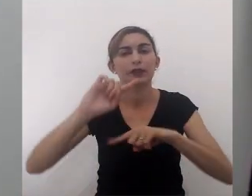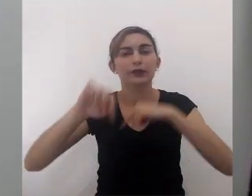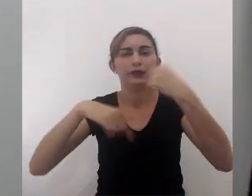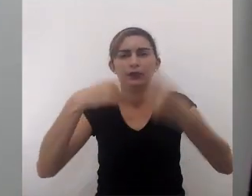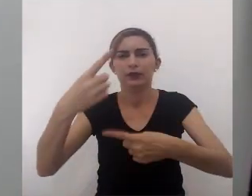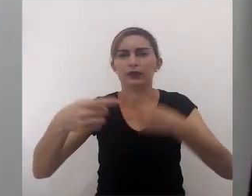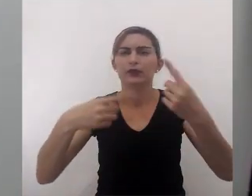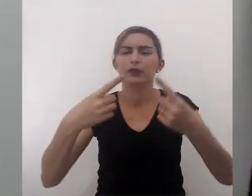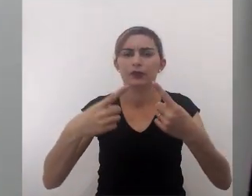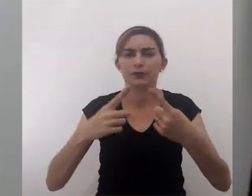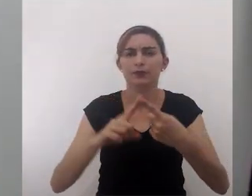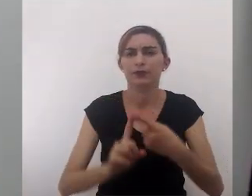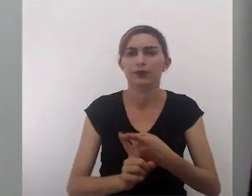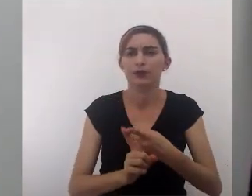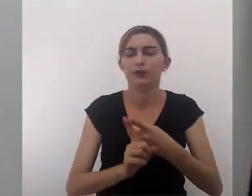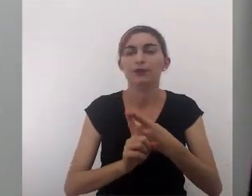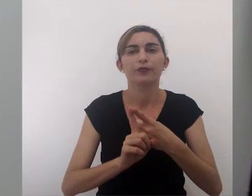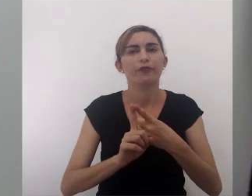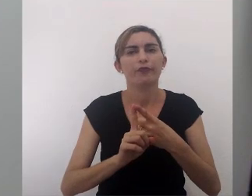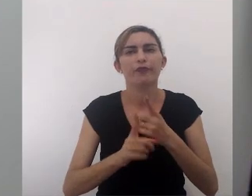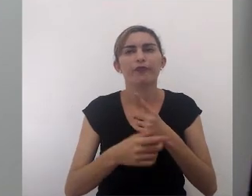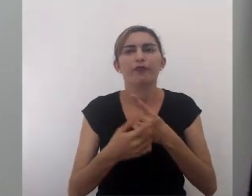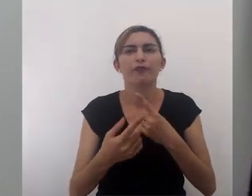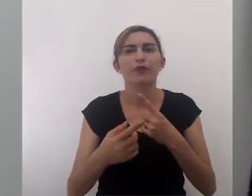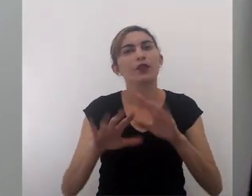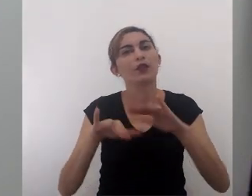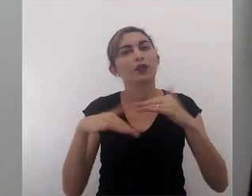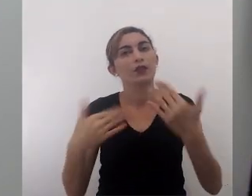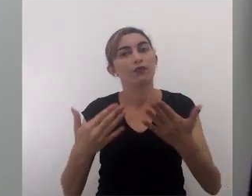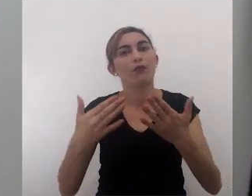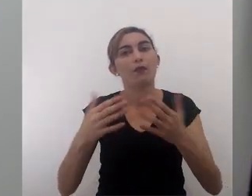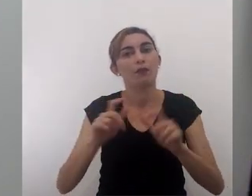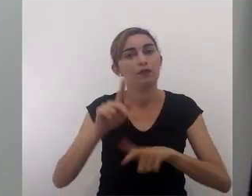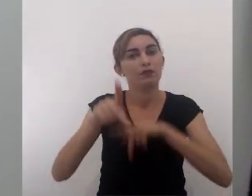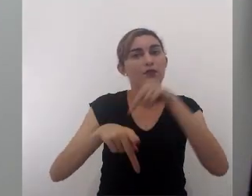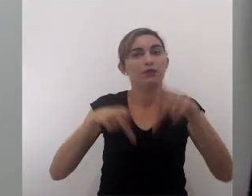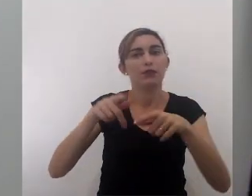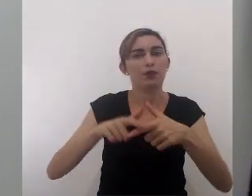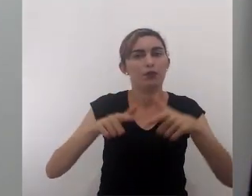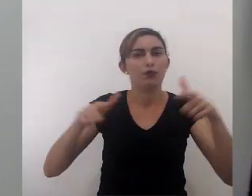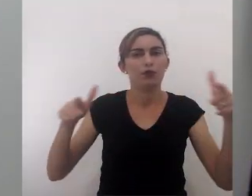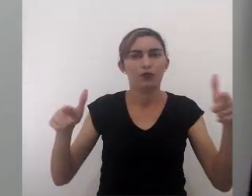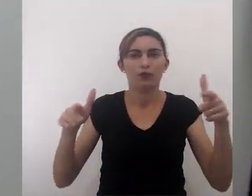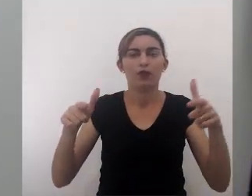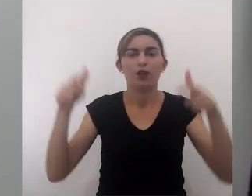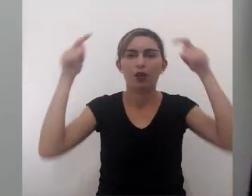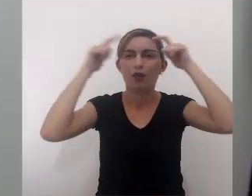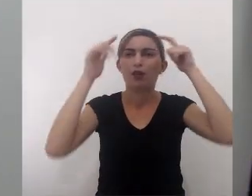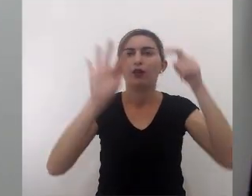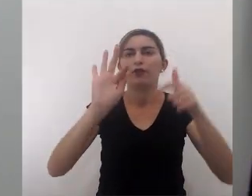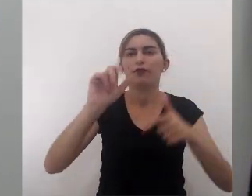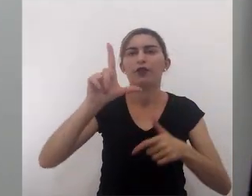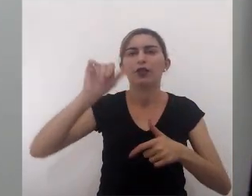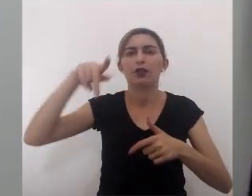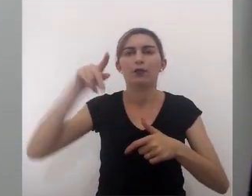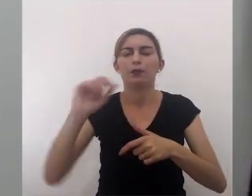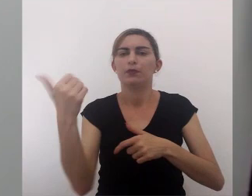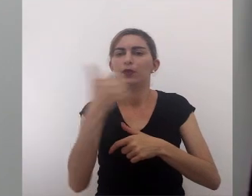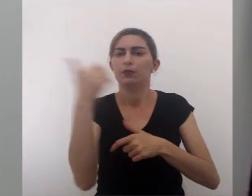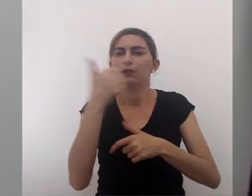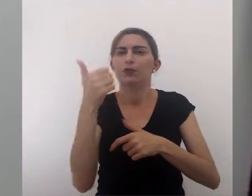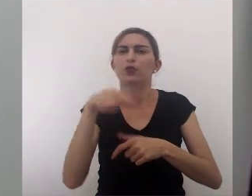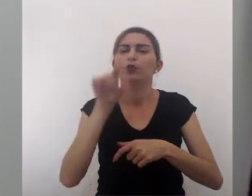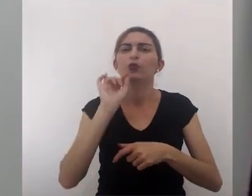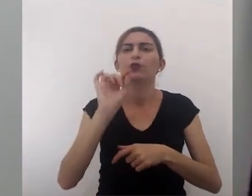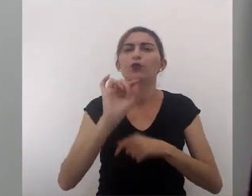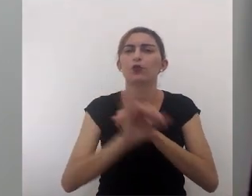Depois o rei Filipe I. Então, levante popular depois o rei Filipe I. E foi proclamado